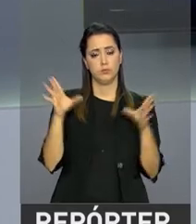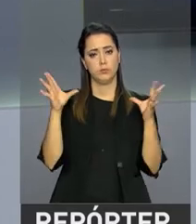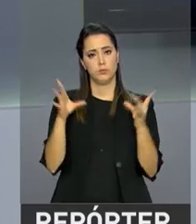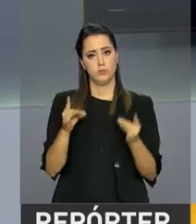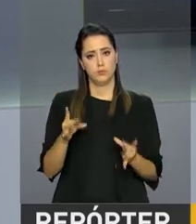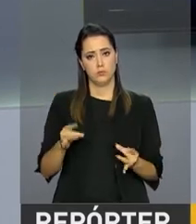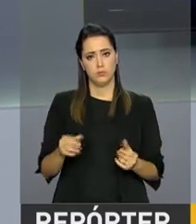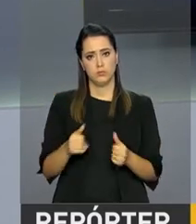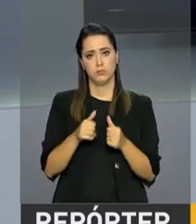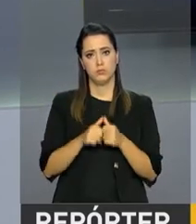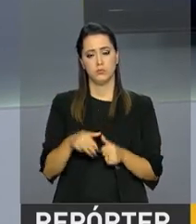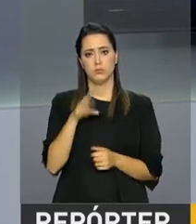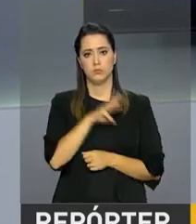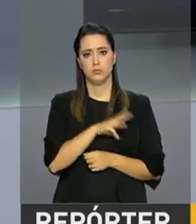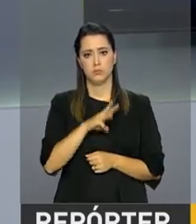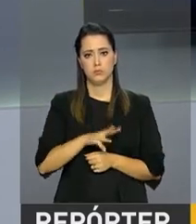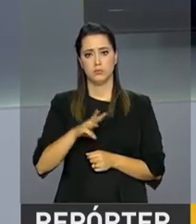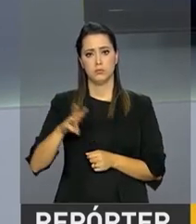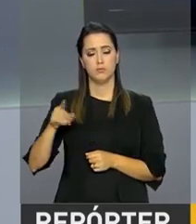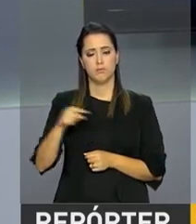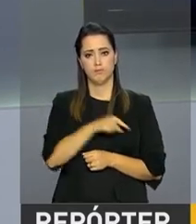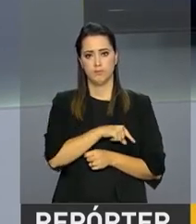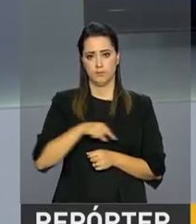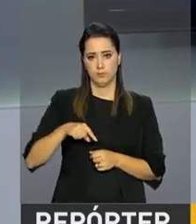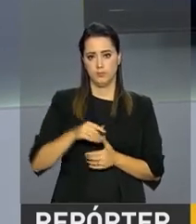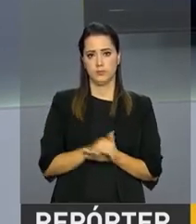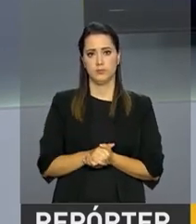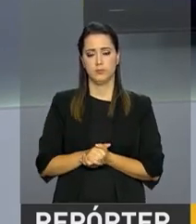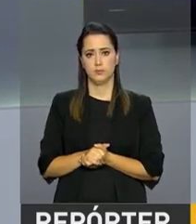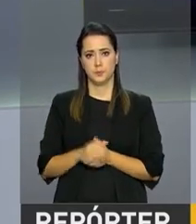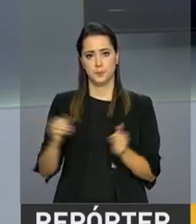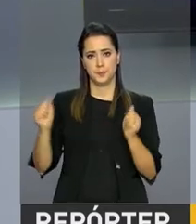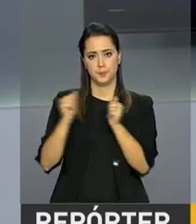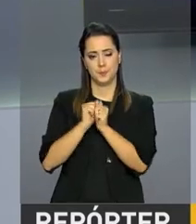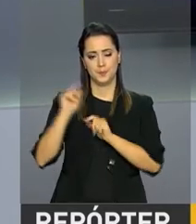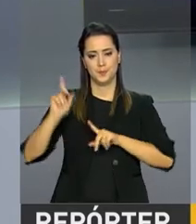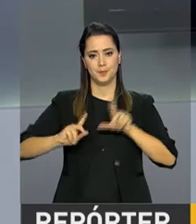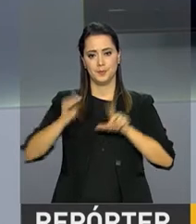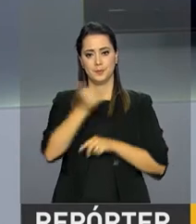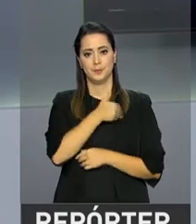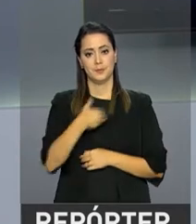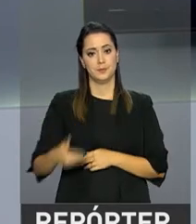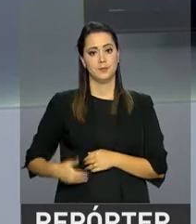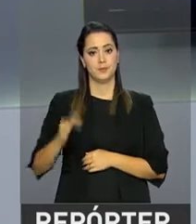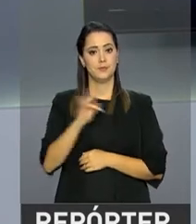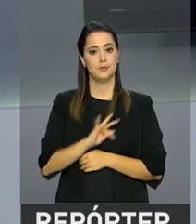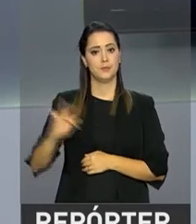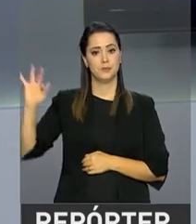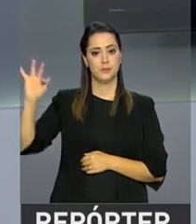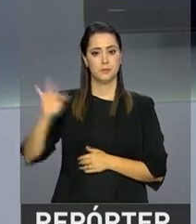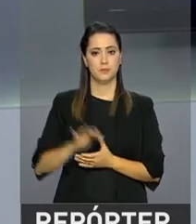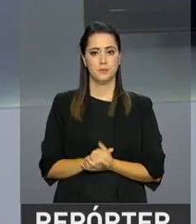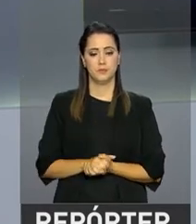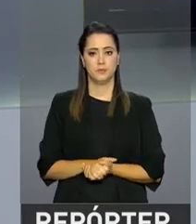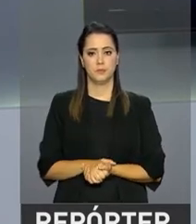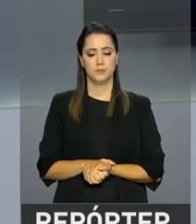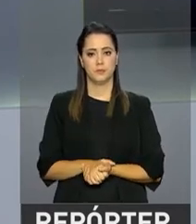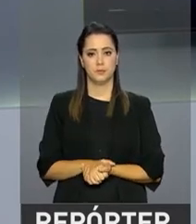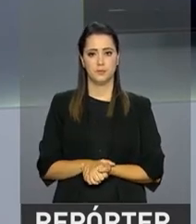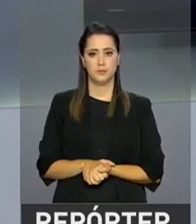youtube e toda a nossa programação também está na página da nbr na internet continue com a gente aqui na nbr a tv do governo